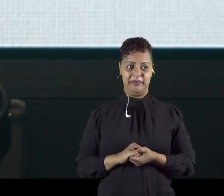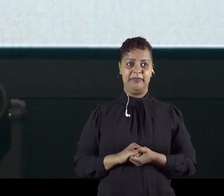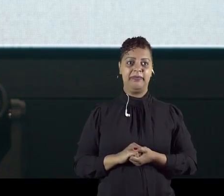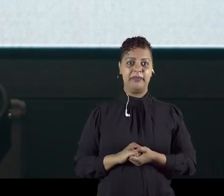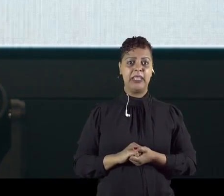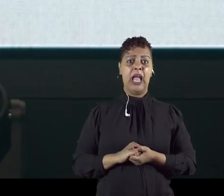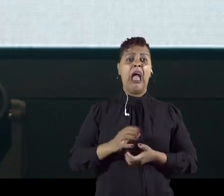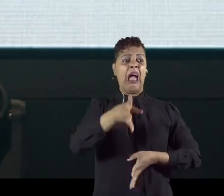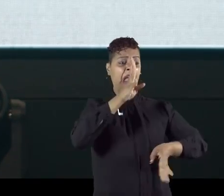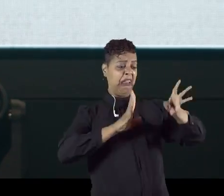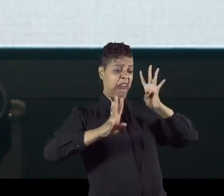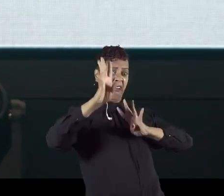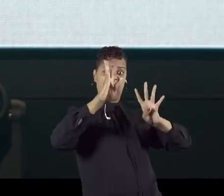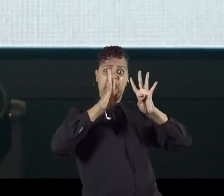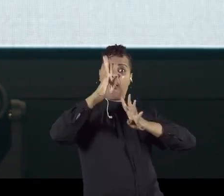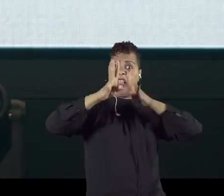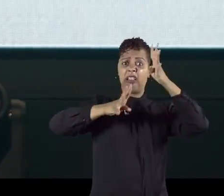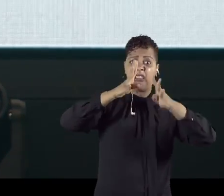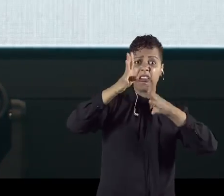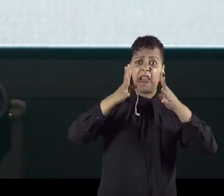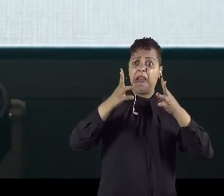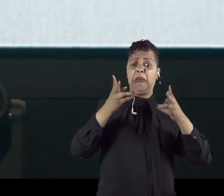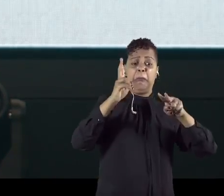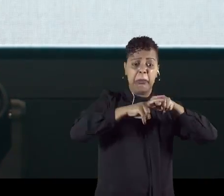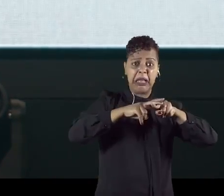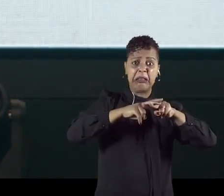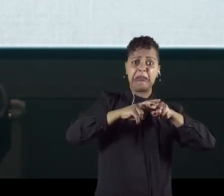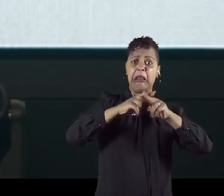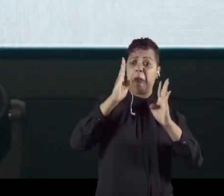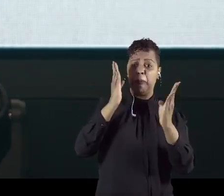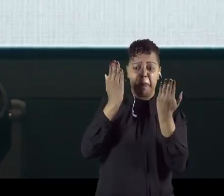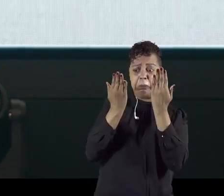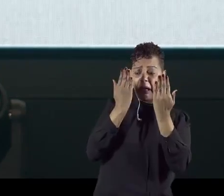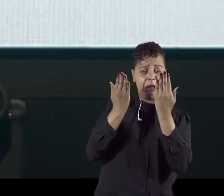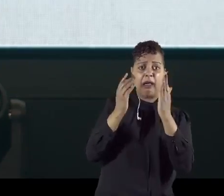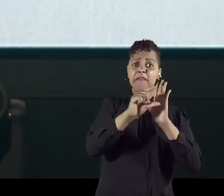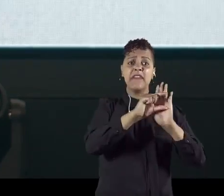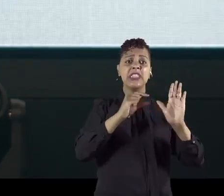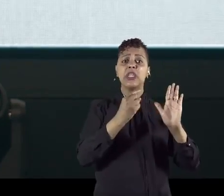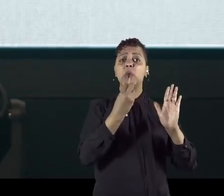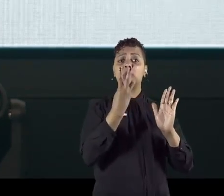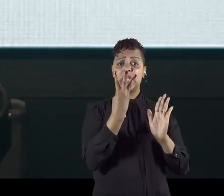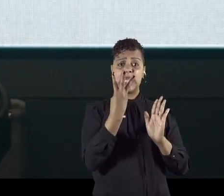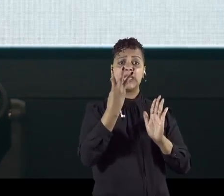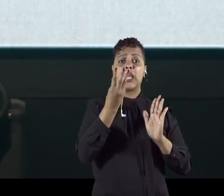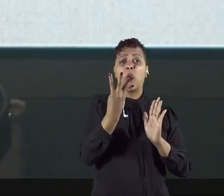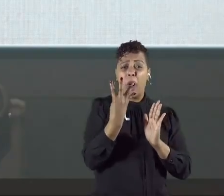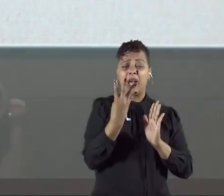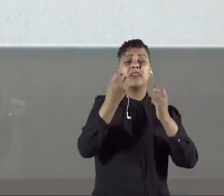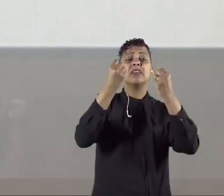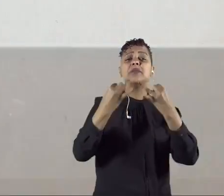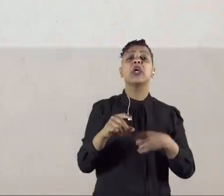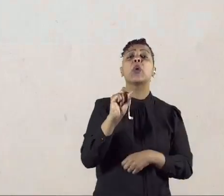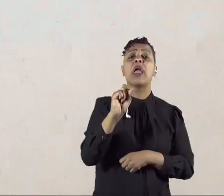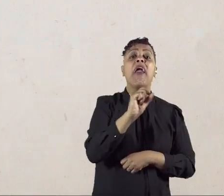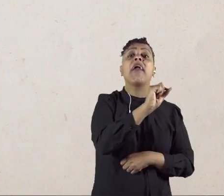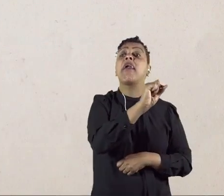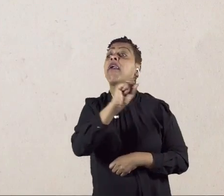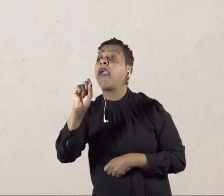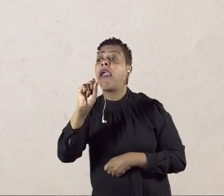e nem acusações nem condenações Versículo 34 quem os condenará